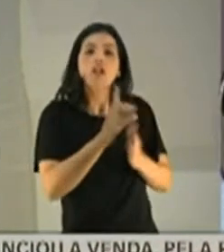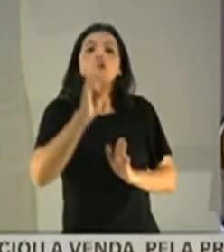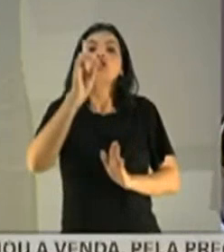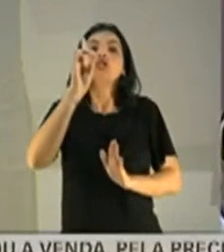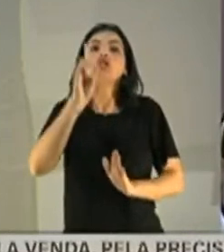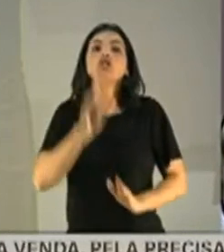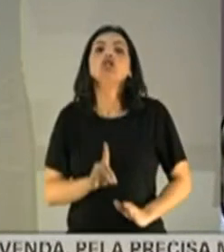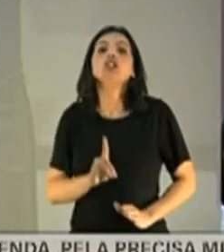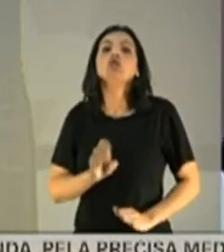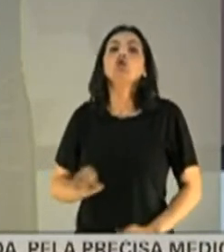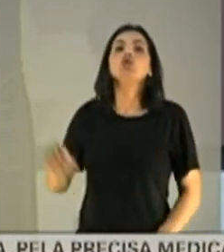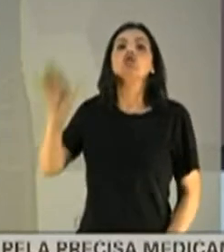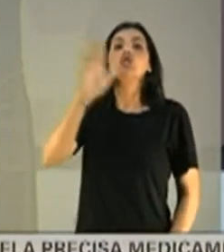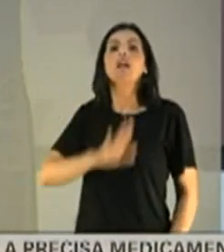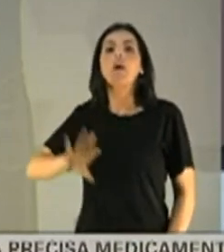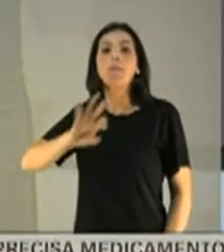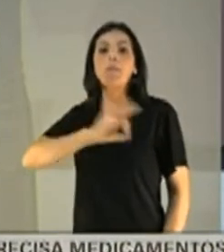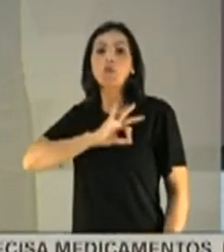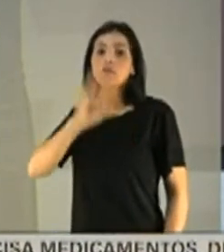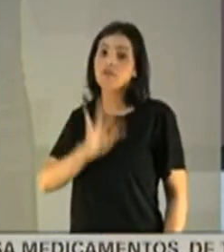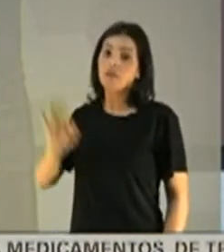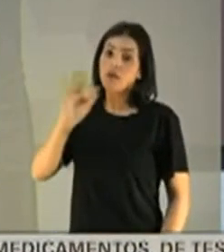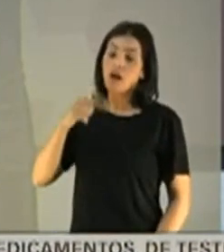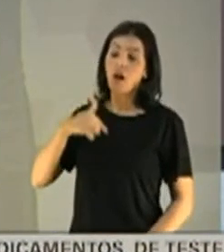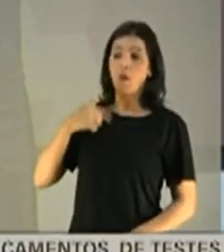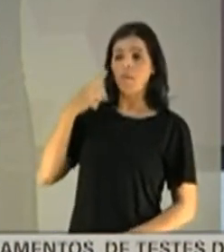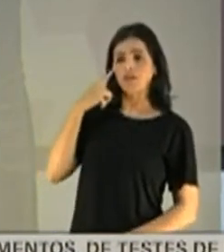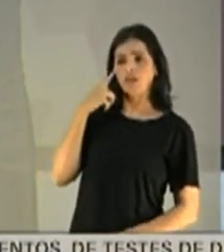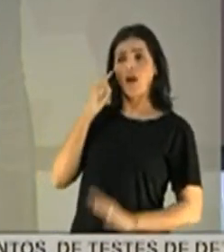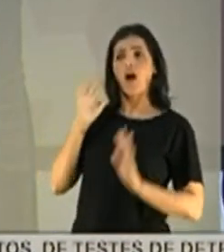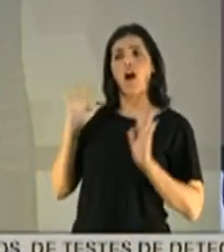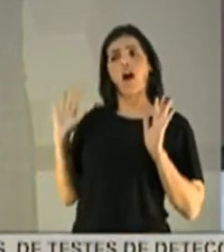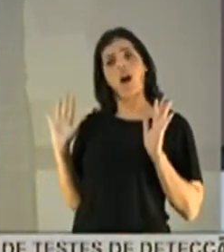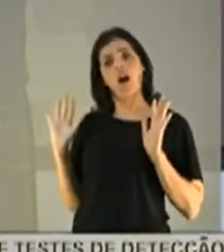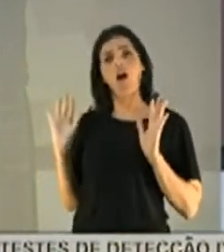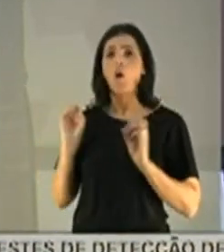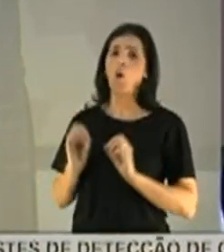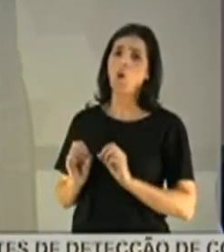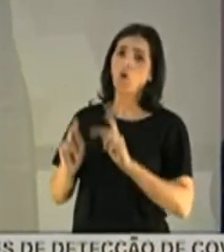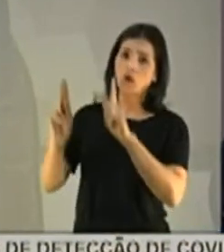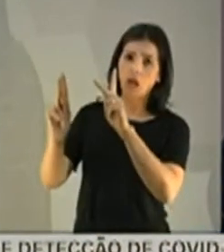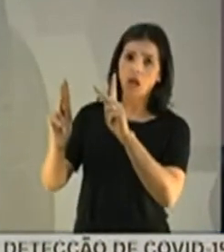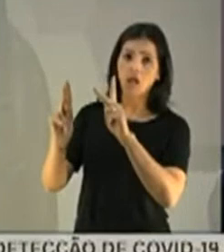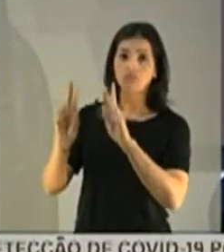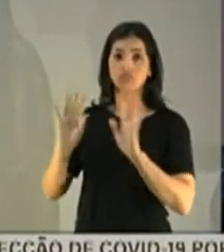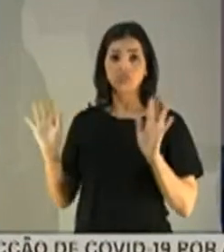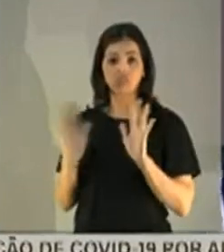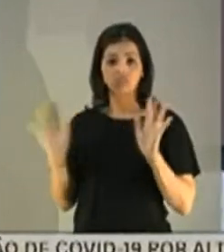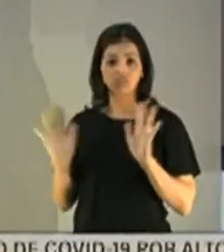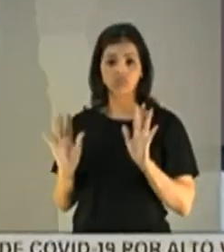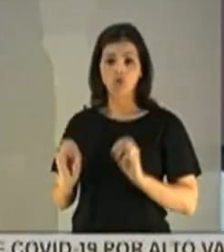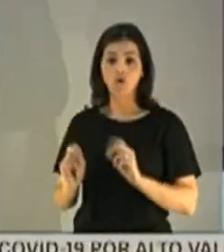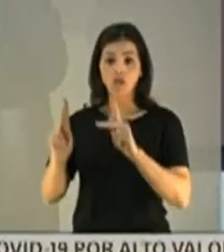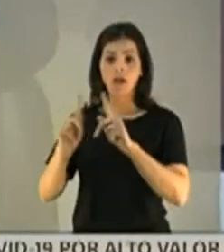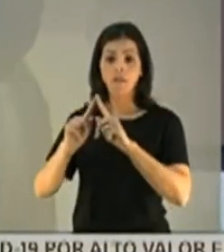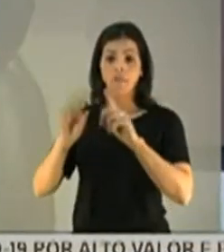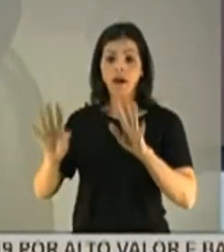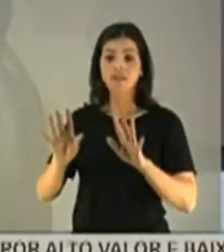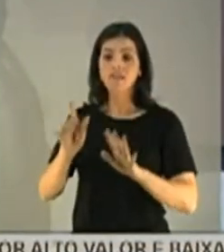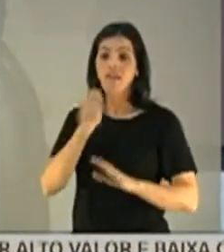Polícia Federal. Na minha visão, até então não tinha visto nenhum desdobramento, mas também não tinha sido